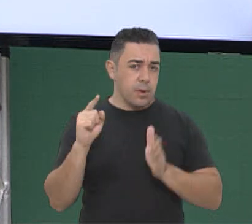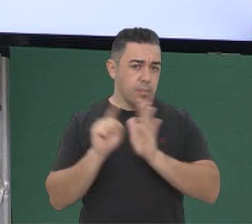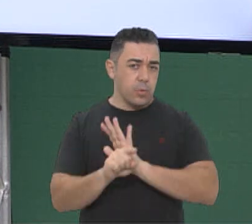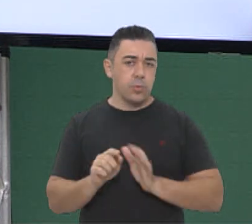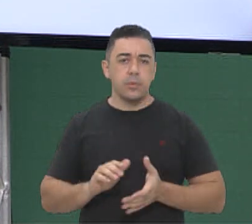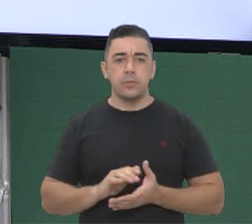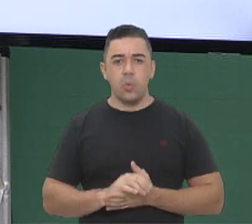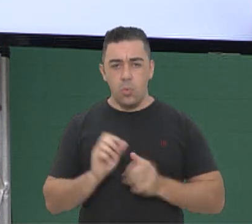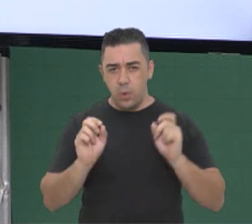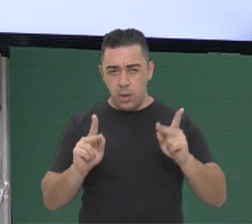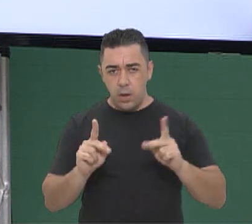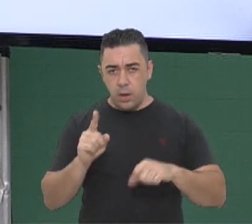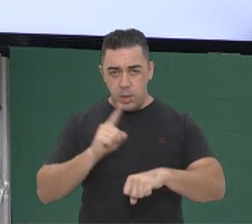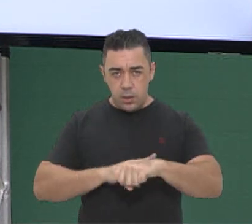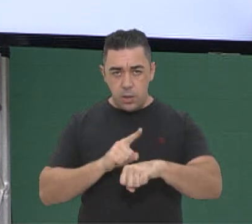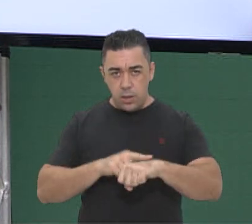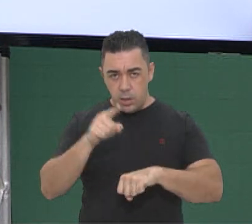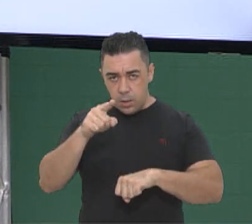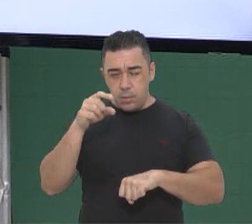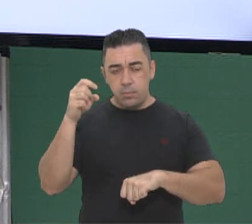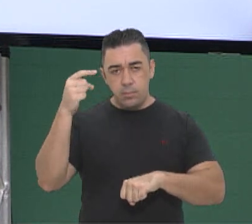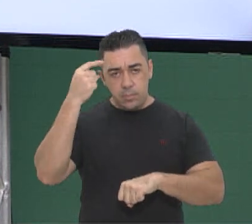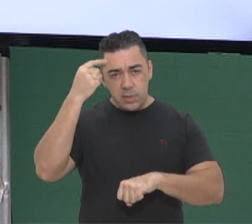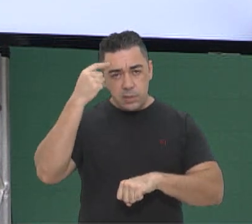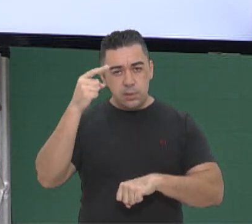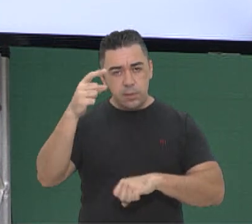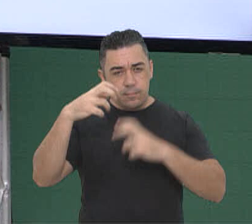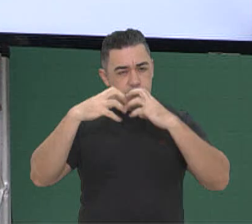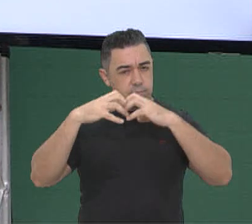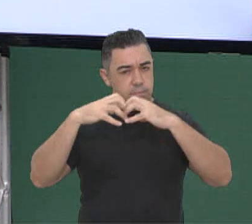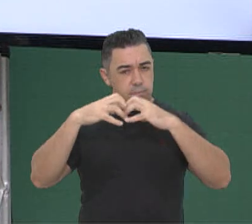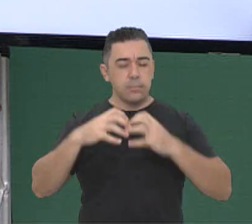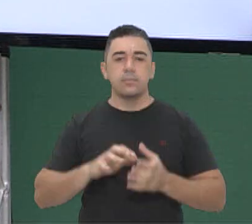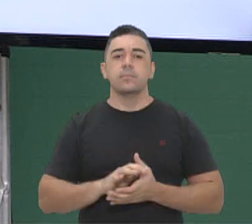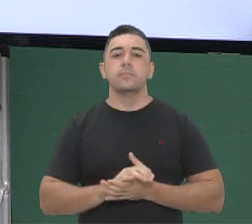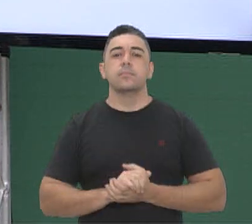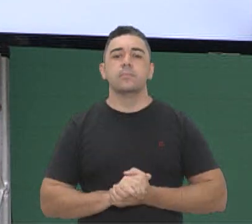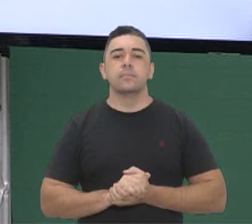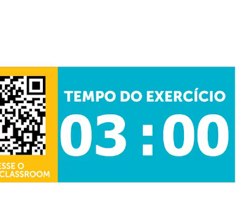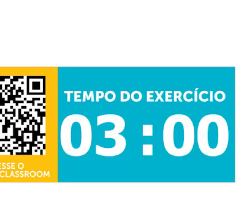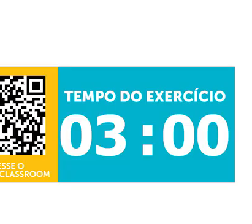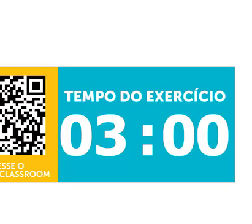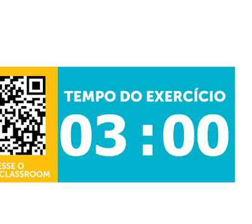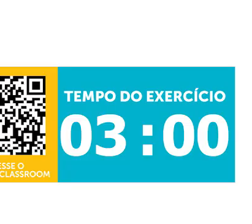pergunta, ok? Então, uns minutinhos para vocês fazerem essa reflexão.